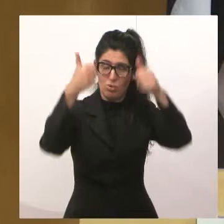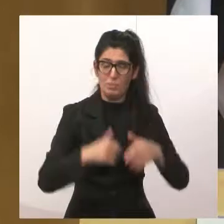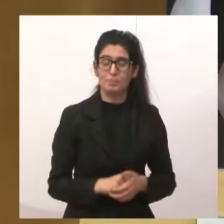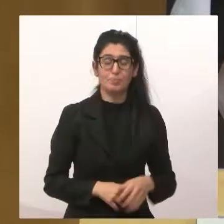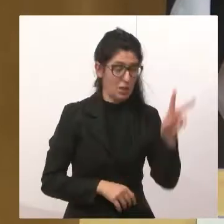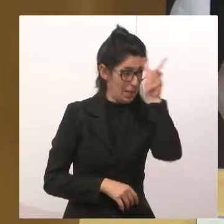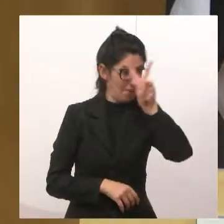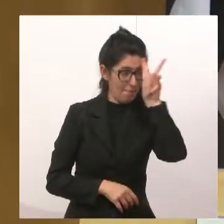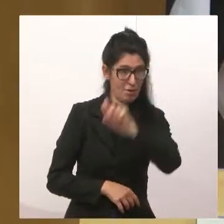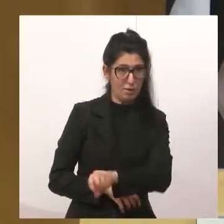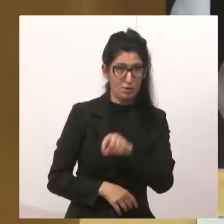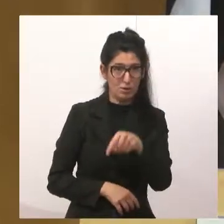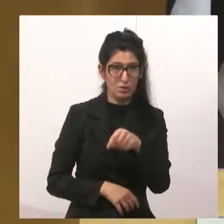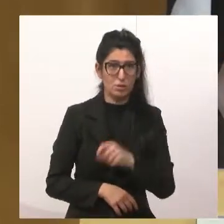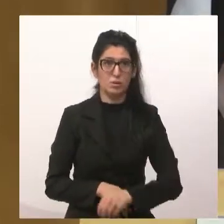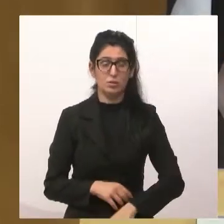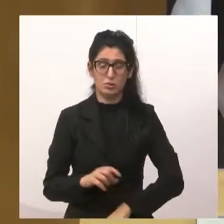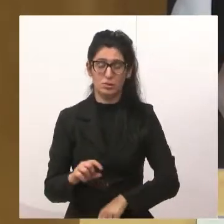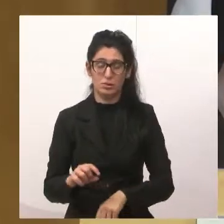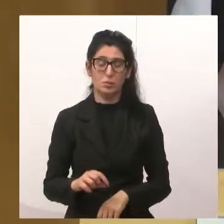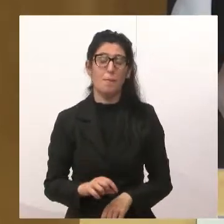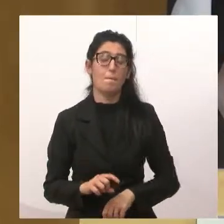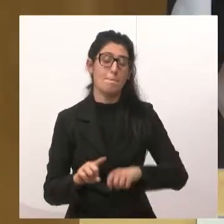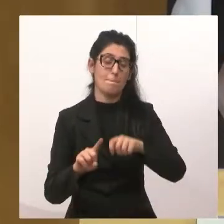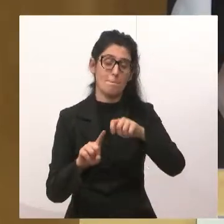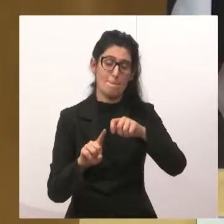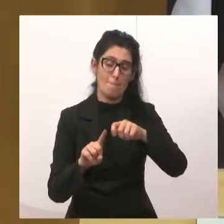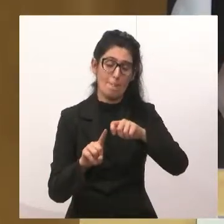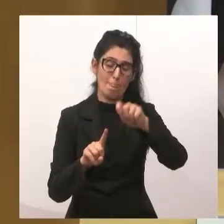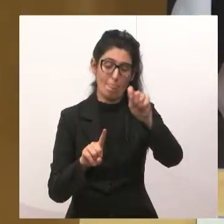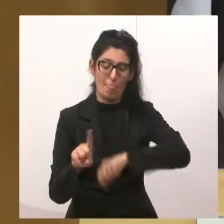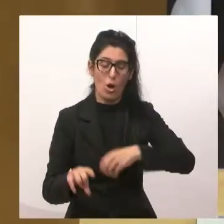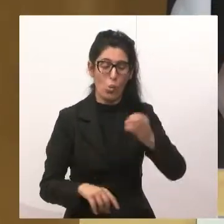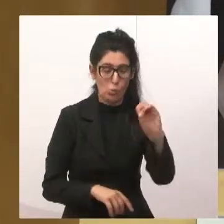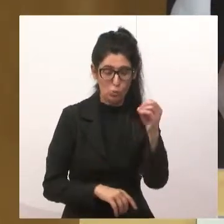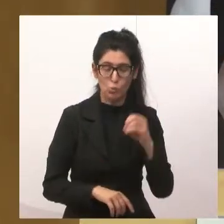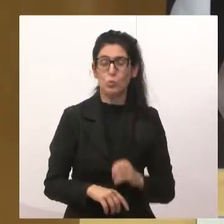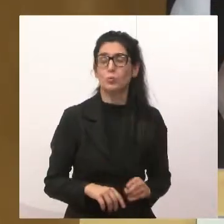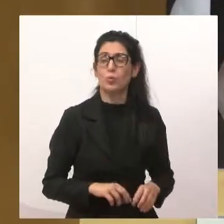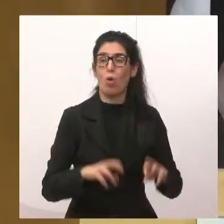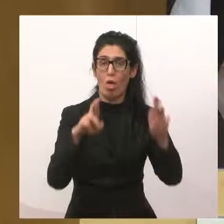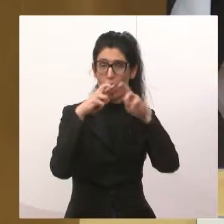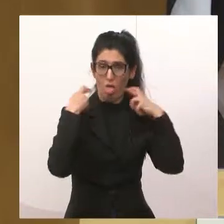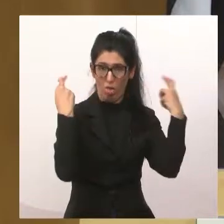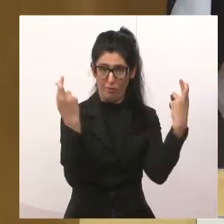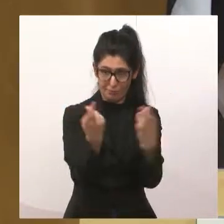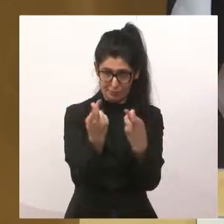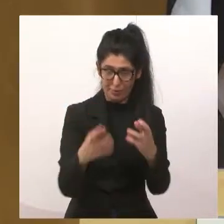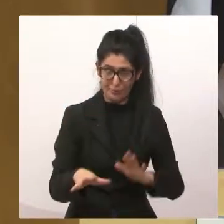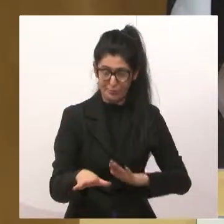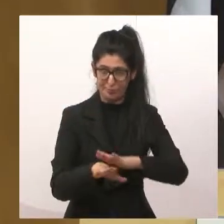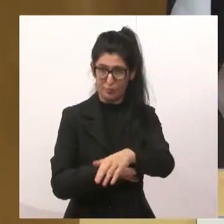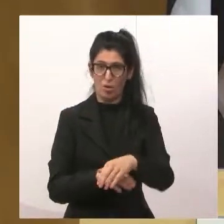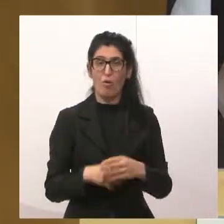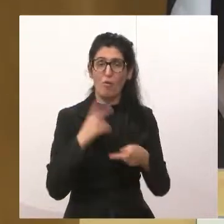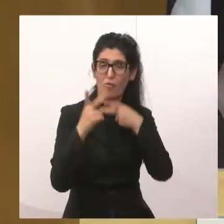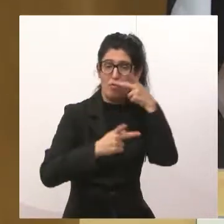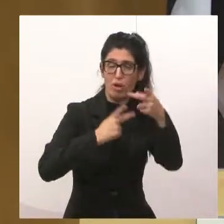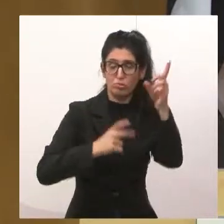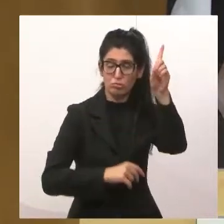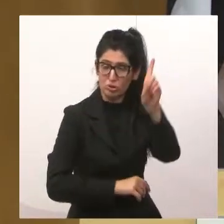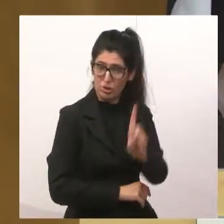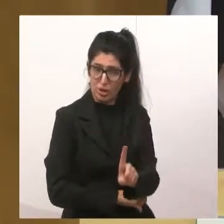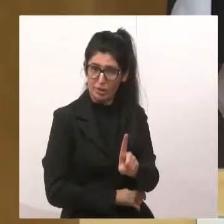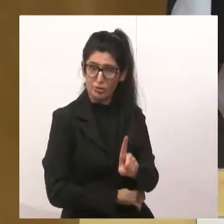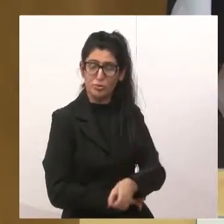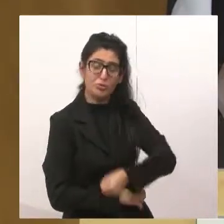aqui, que agora em outubro nós vamos promover uma audiência pública para discutir os direitos, discutir a situação